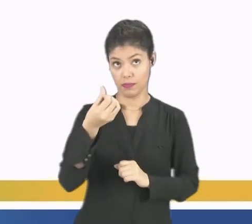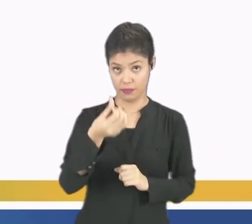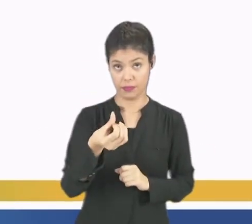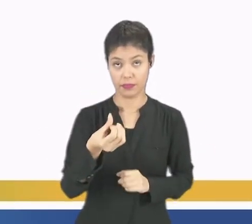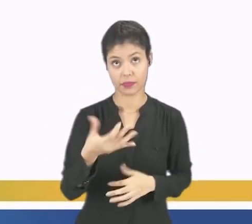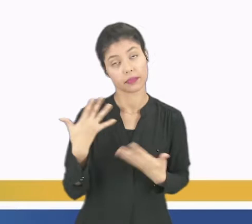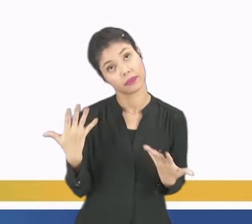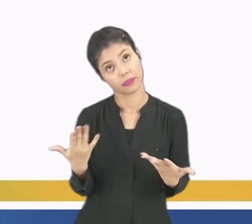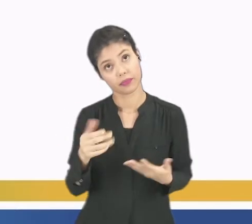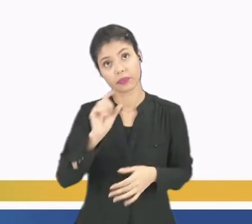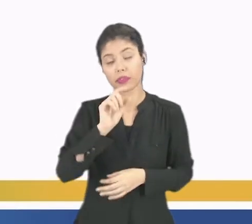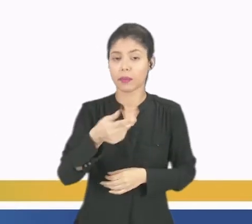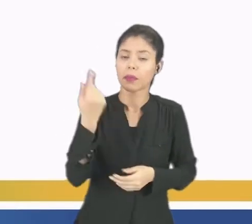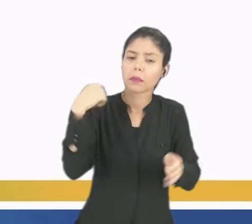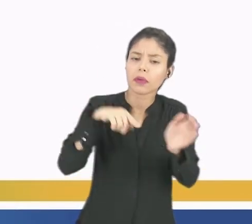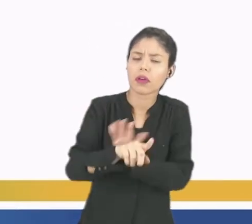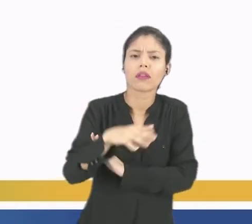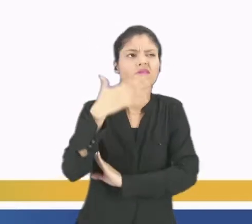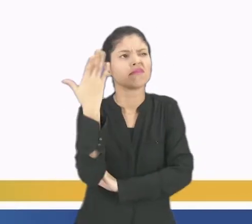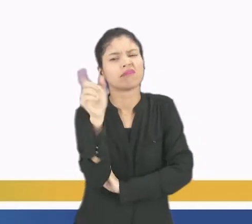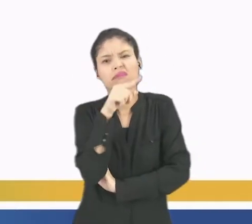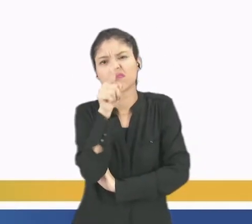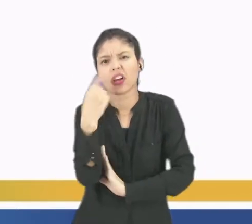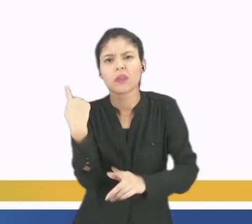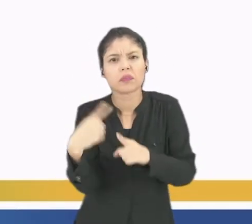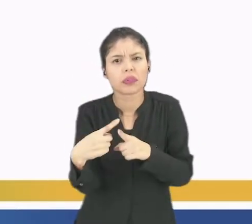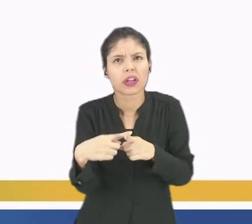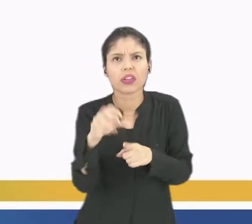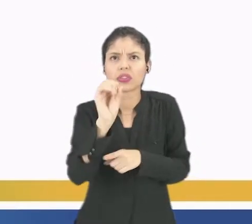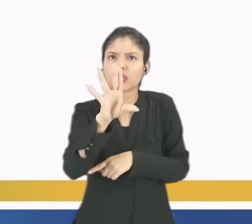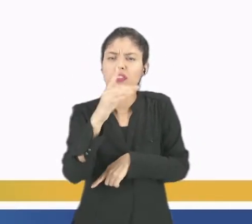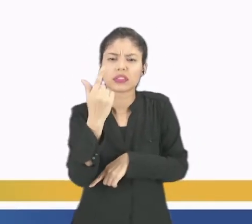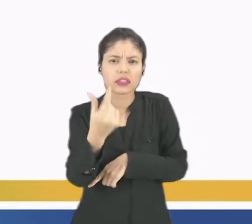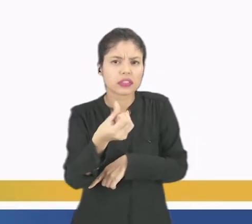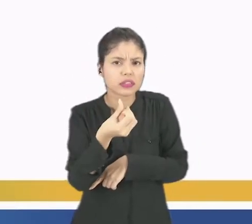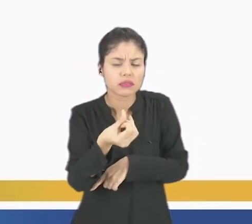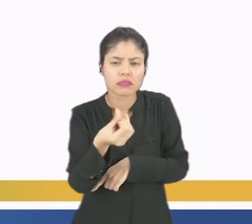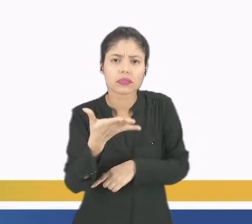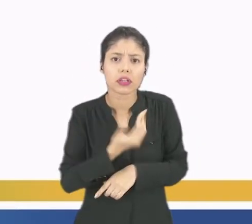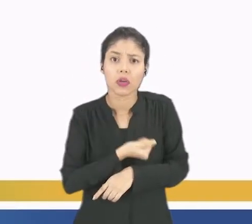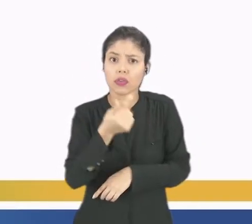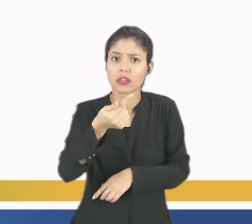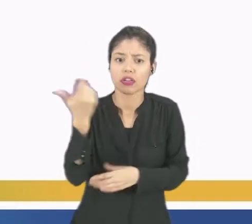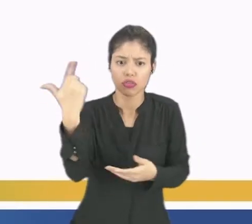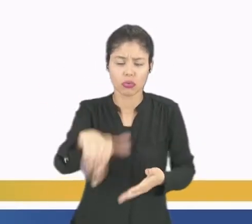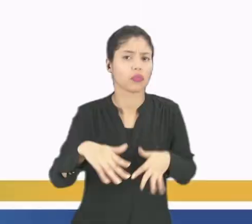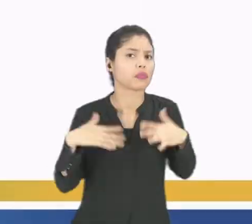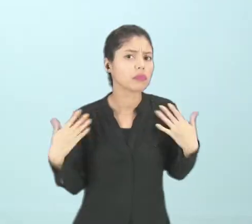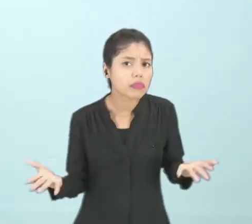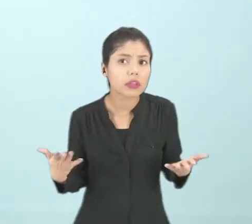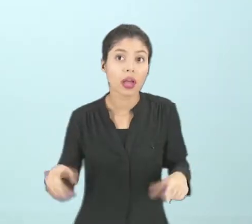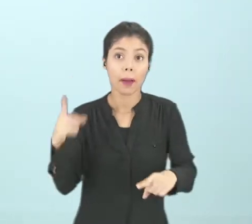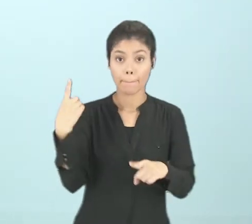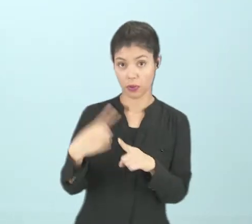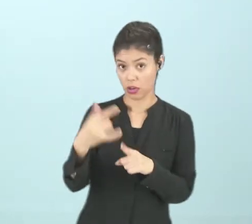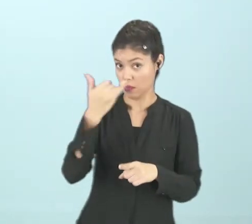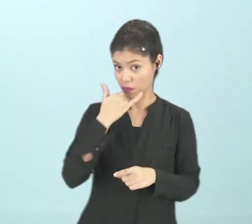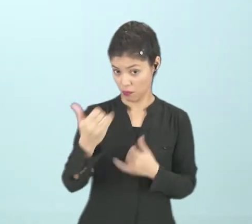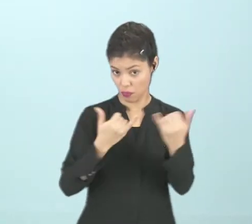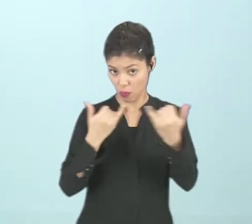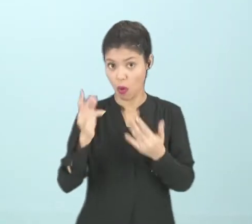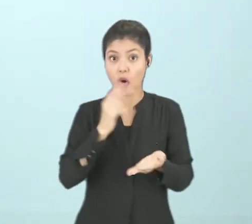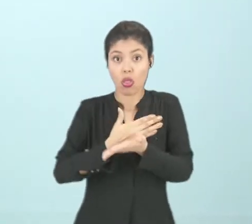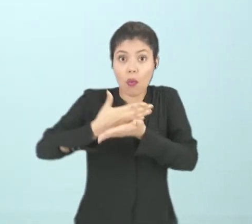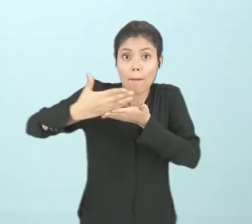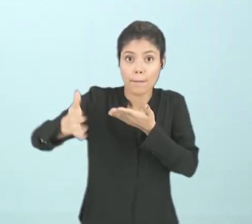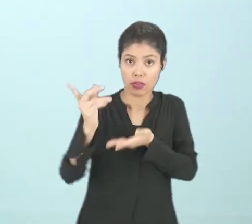6. E aí você logo me questiona, poxa, professor Anderson, por que eu vou poder utilizar somente 6 e não 7 novamente? Porque ele informou no início